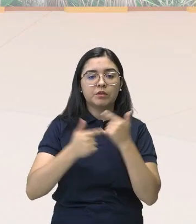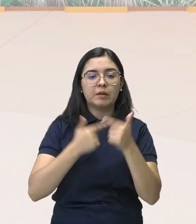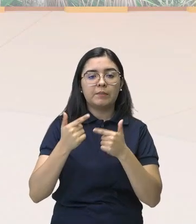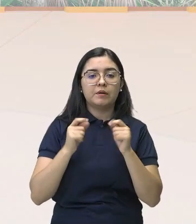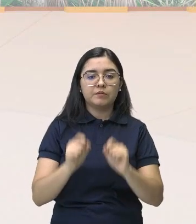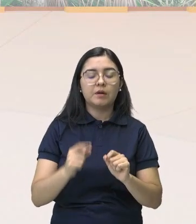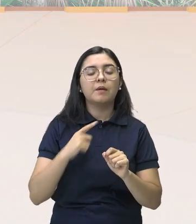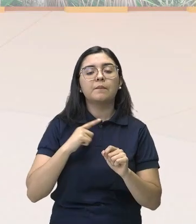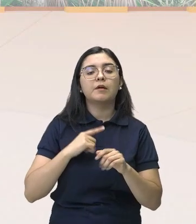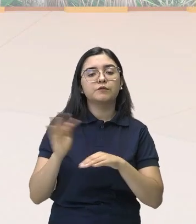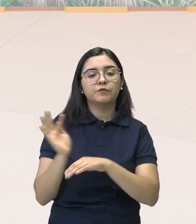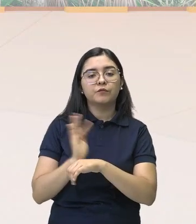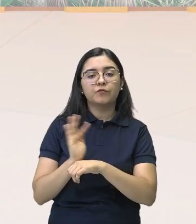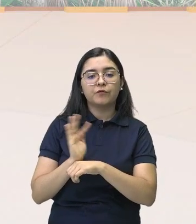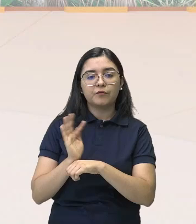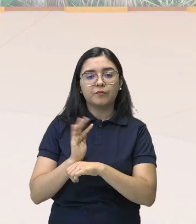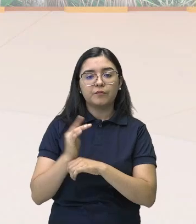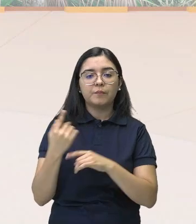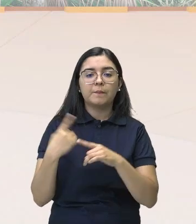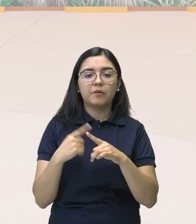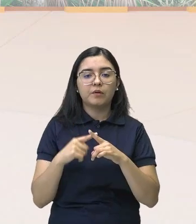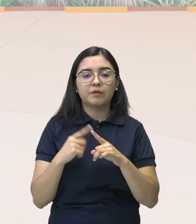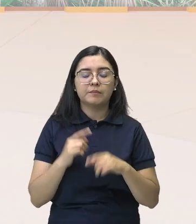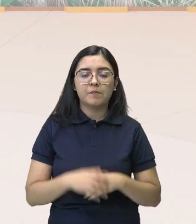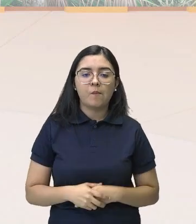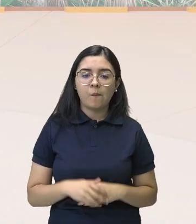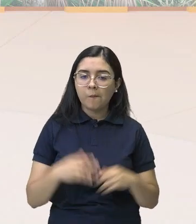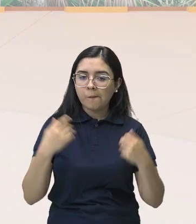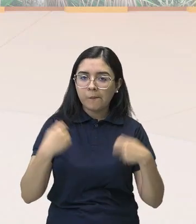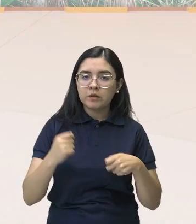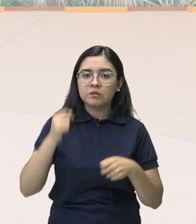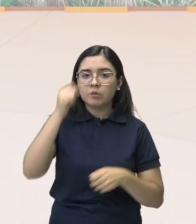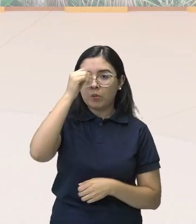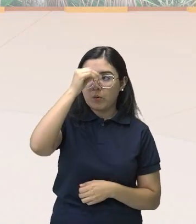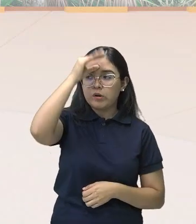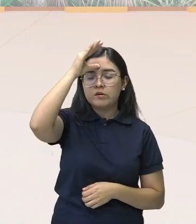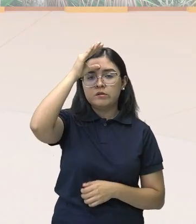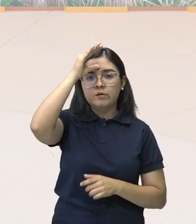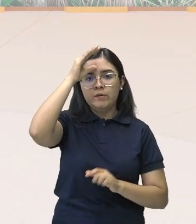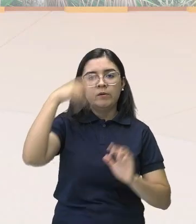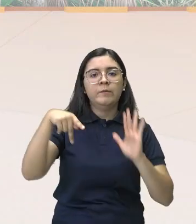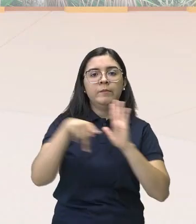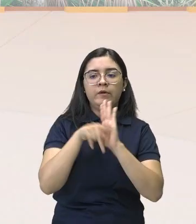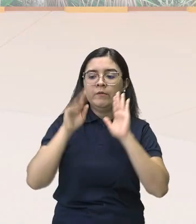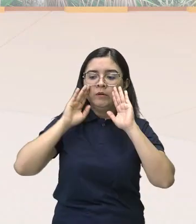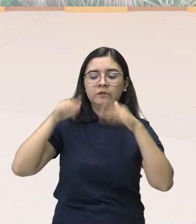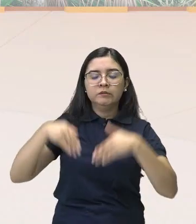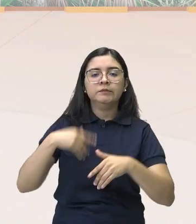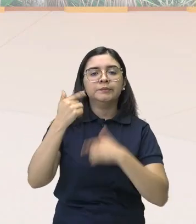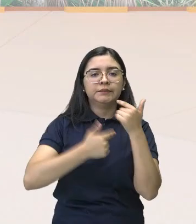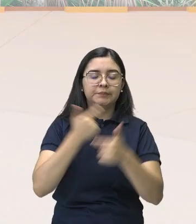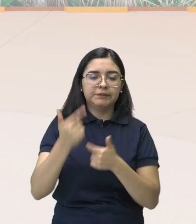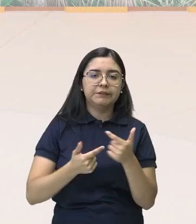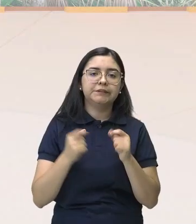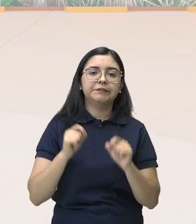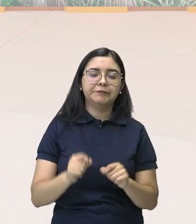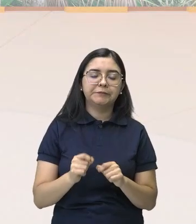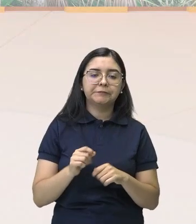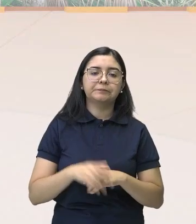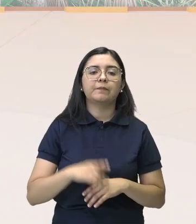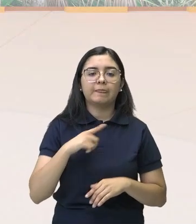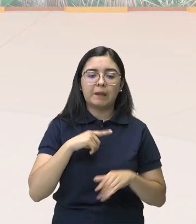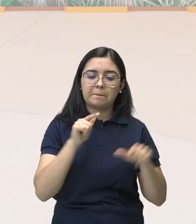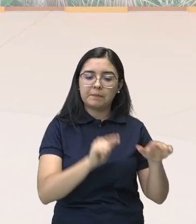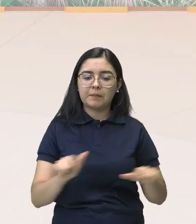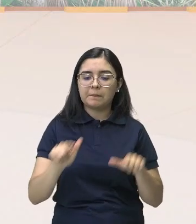mais formalizado. Ok, tem que ter um conhecimento específico para trabalhar na montagem,